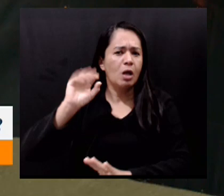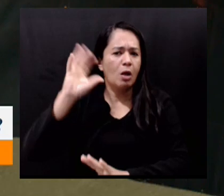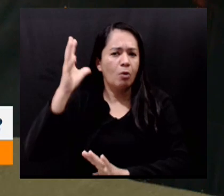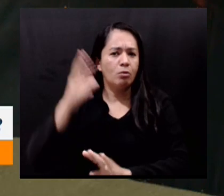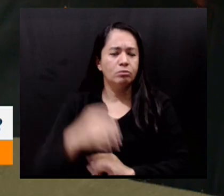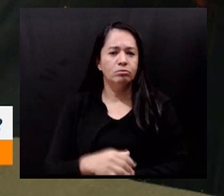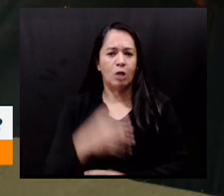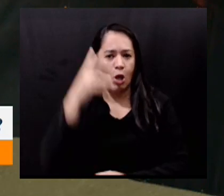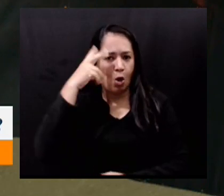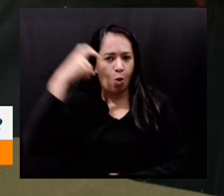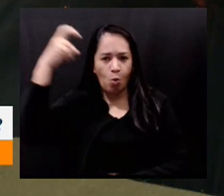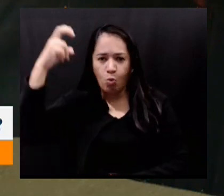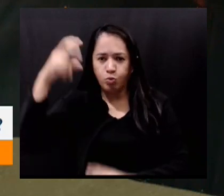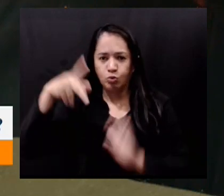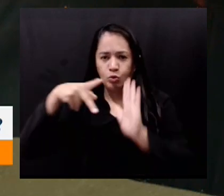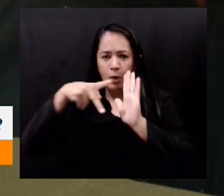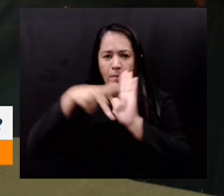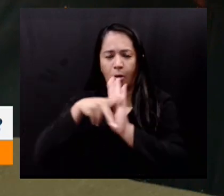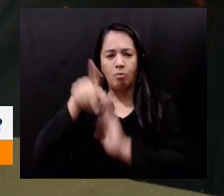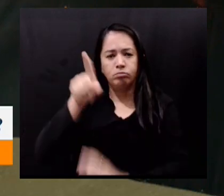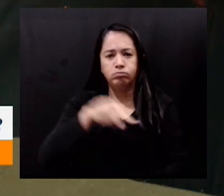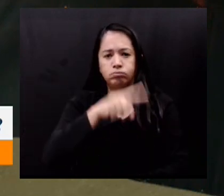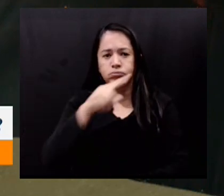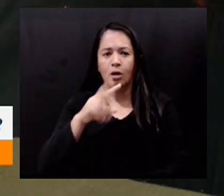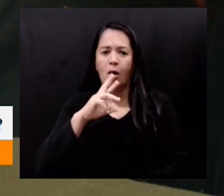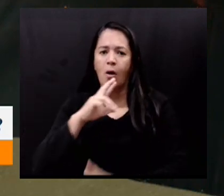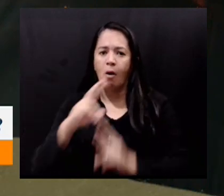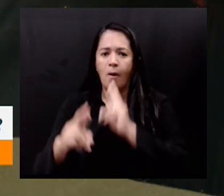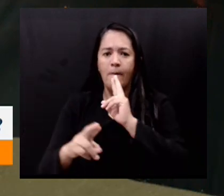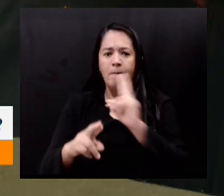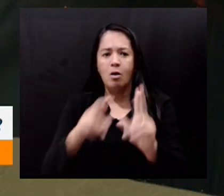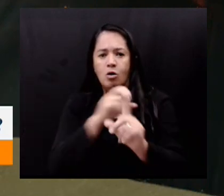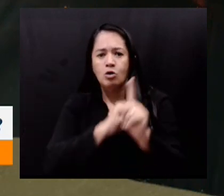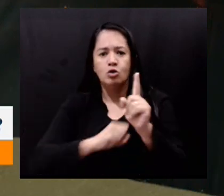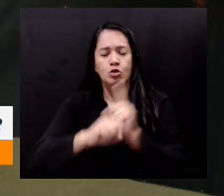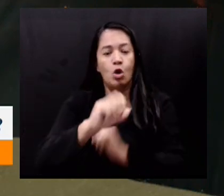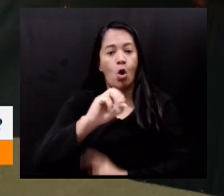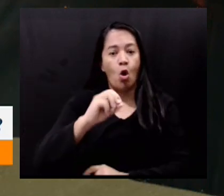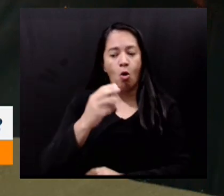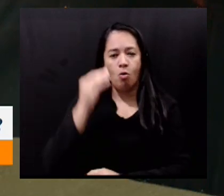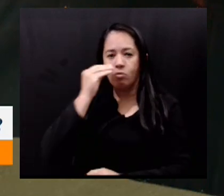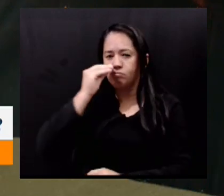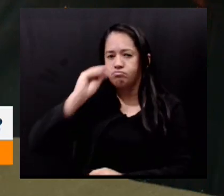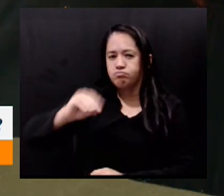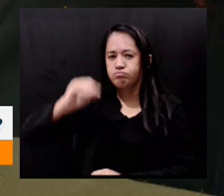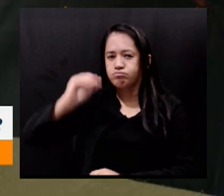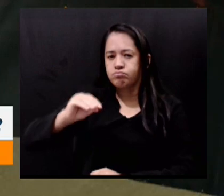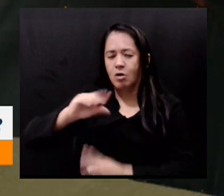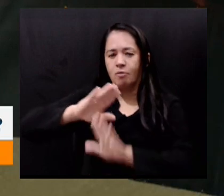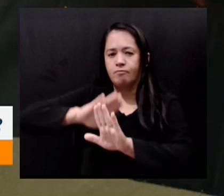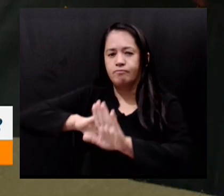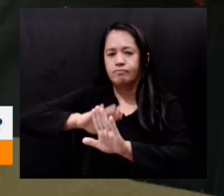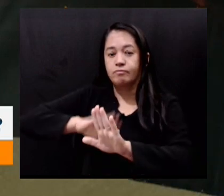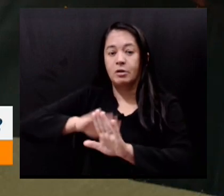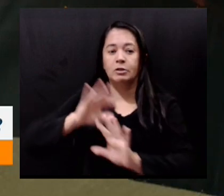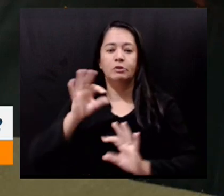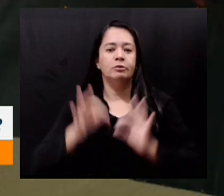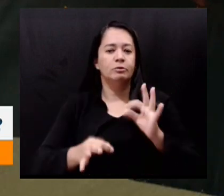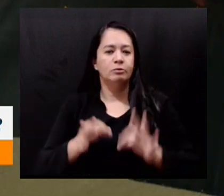é uma resposta social ou um linchamento disfarçado de justiça? É um instrumento legítimo